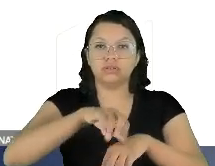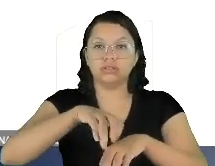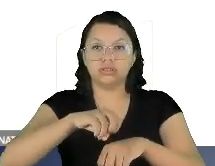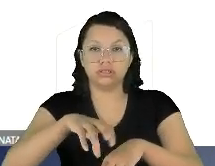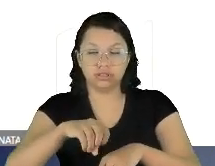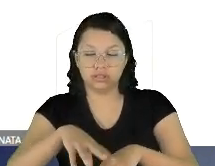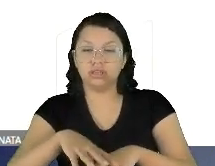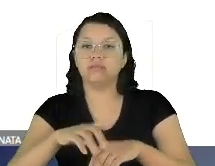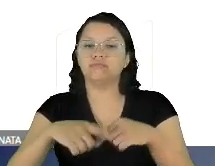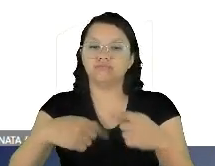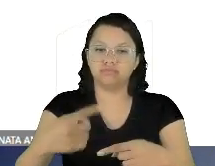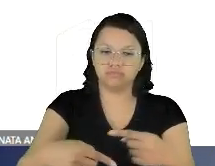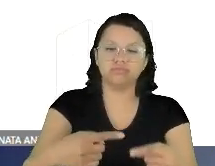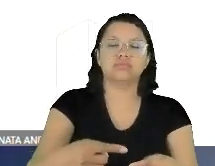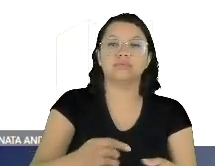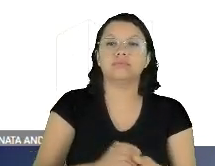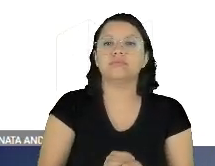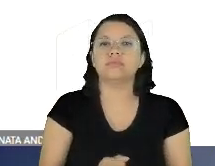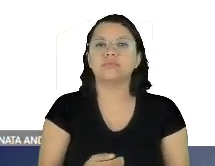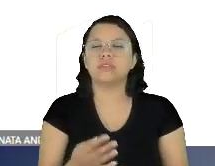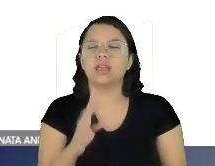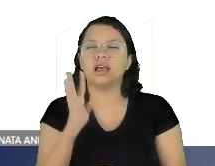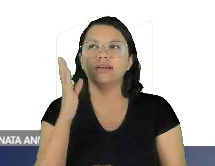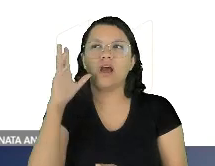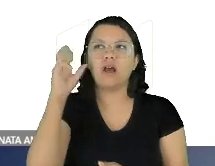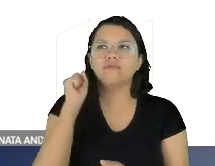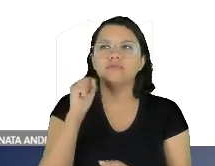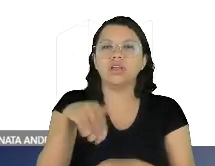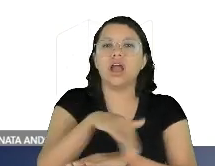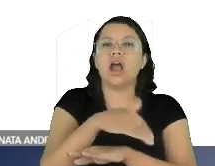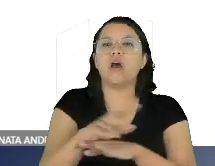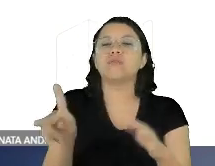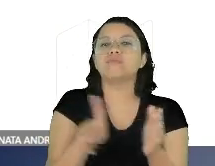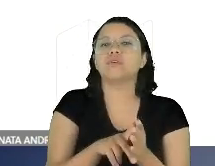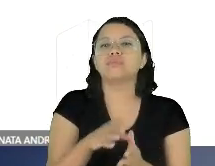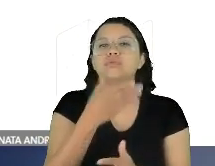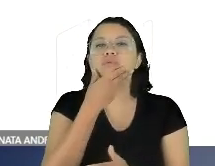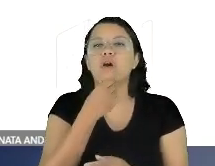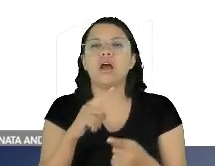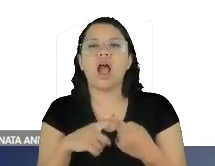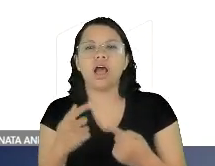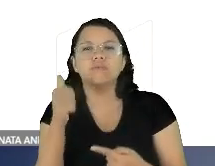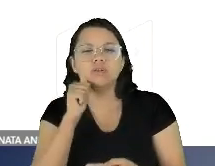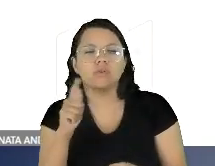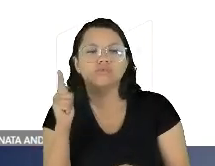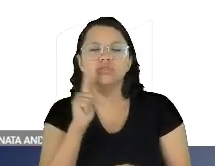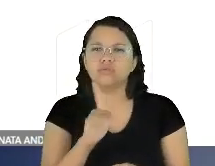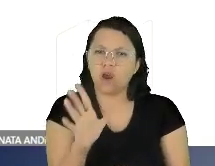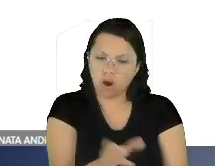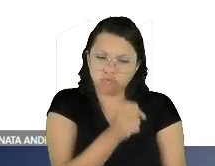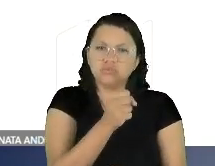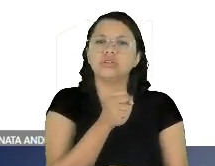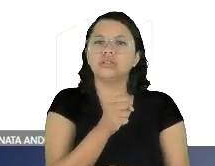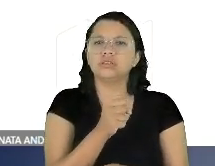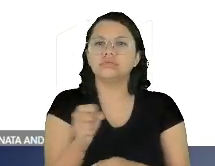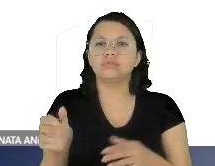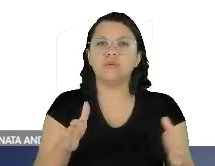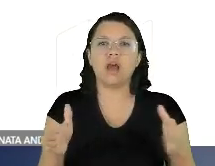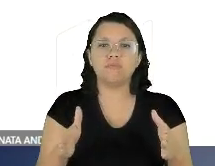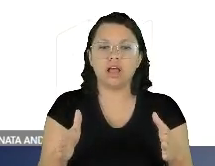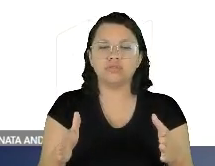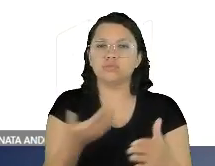com retrocessos, mas alguns ganhos, as mulheres conseguiram algumas conquistas nos espaços públicos. São